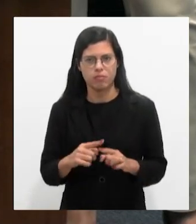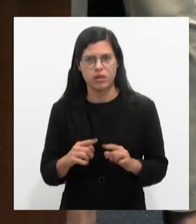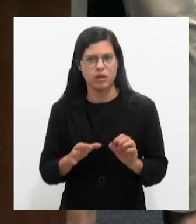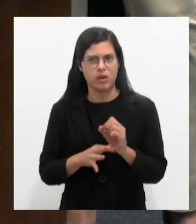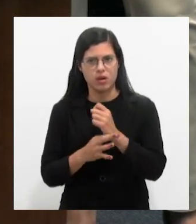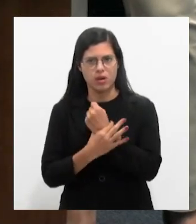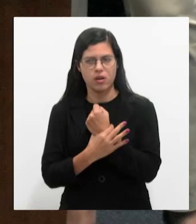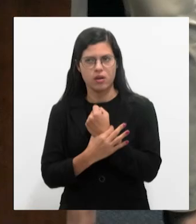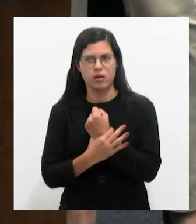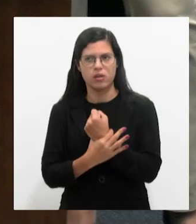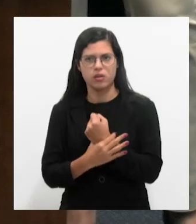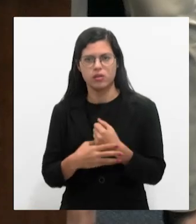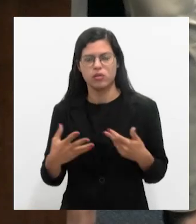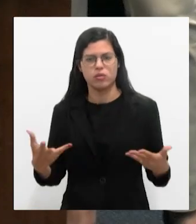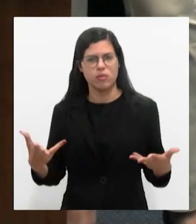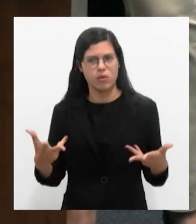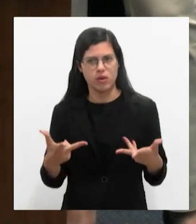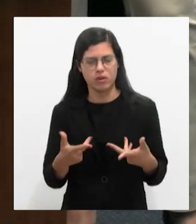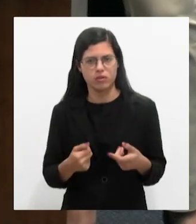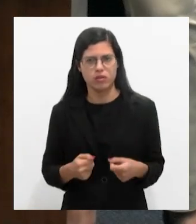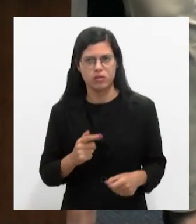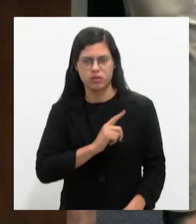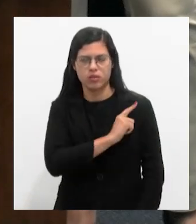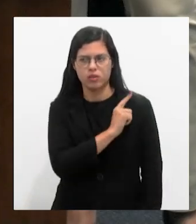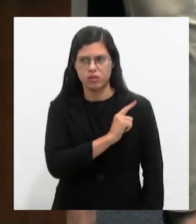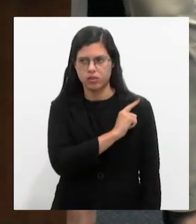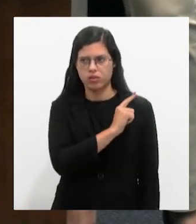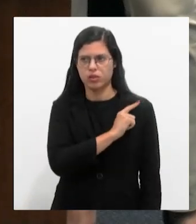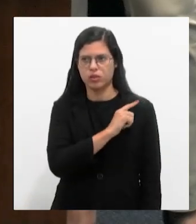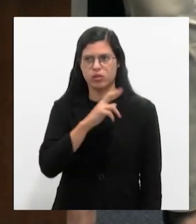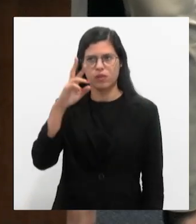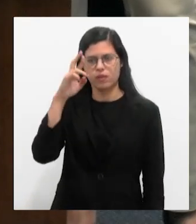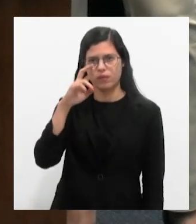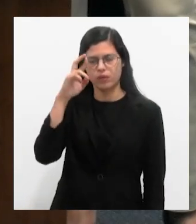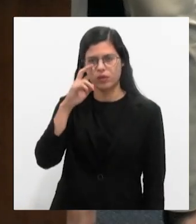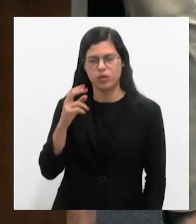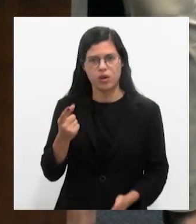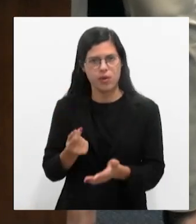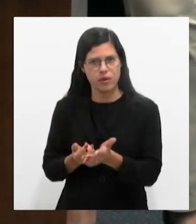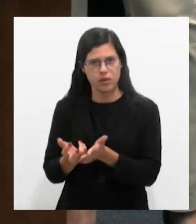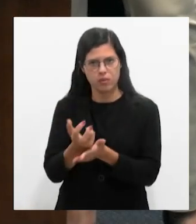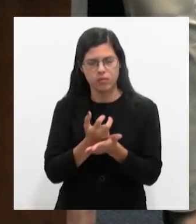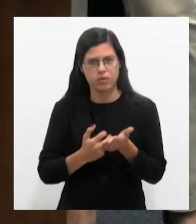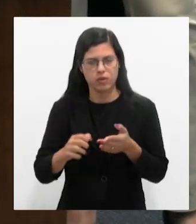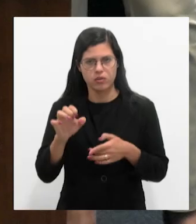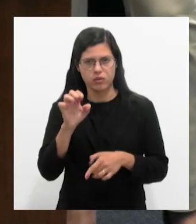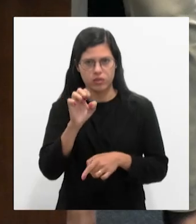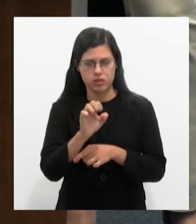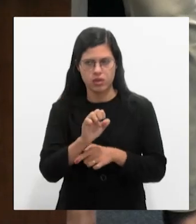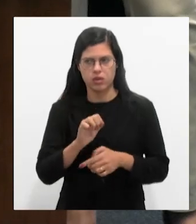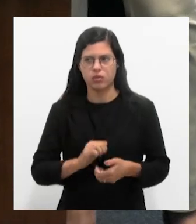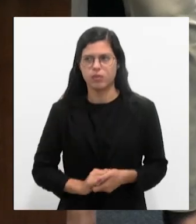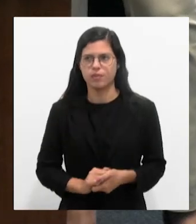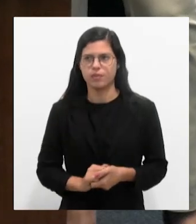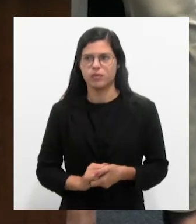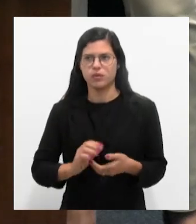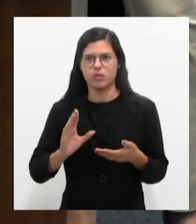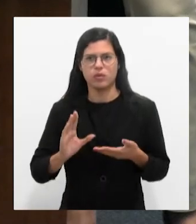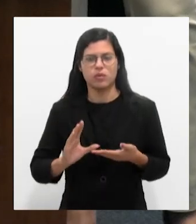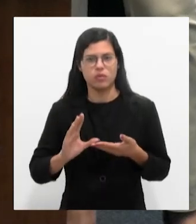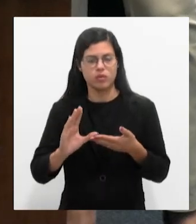um ganho de qualidade na gestão fiscal e tributária do nosso Estado. O Conselho